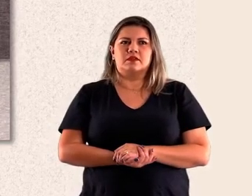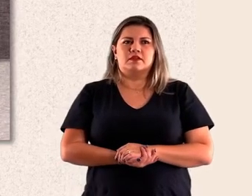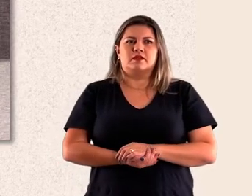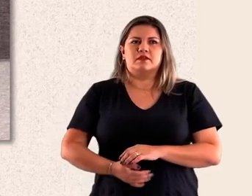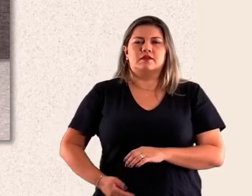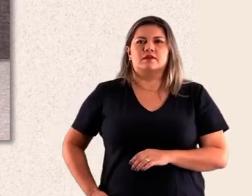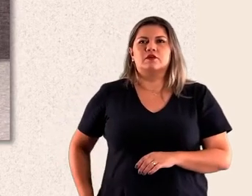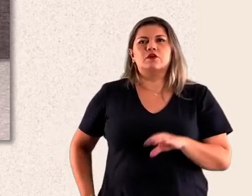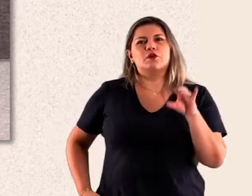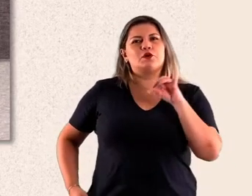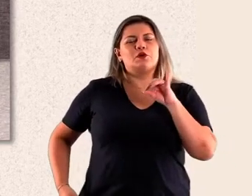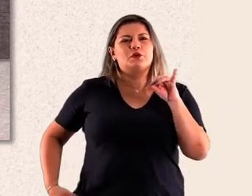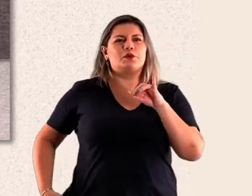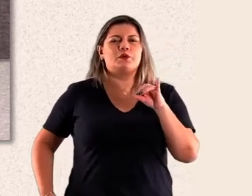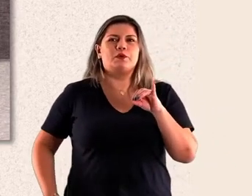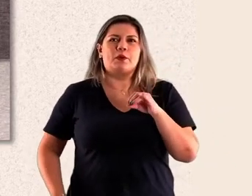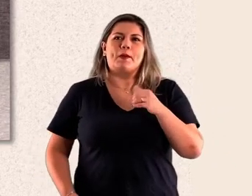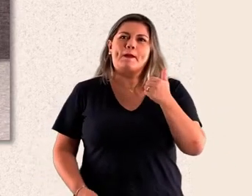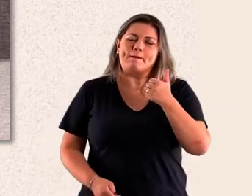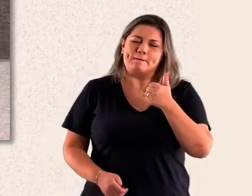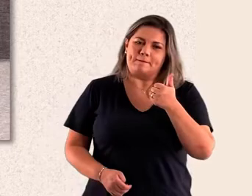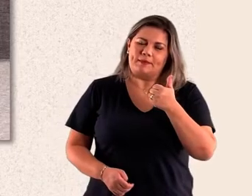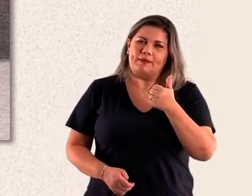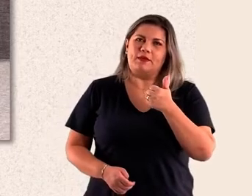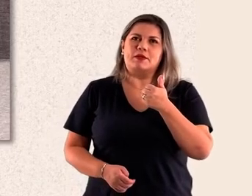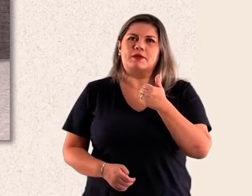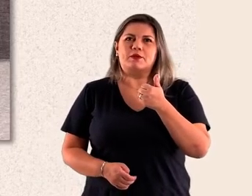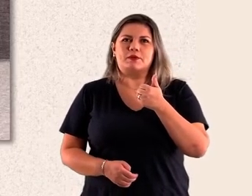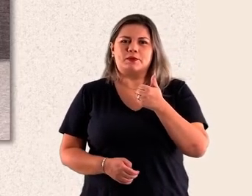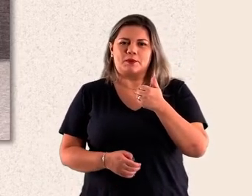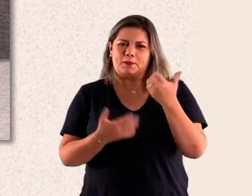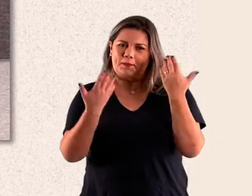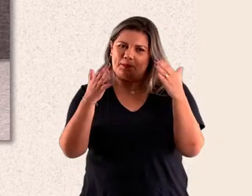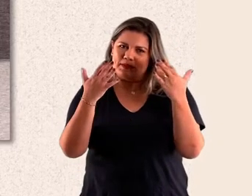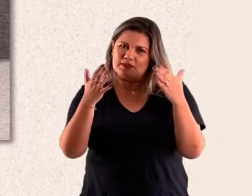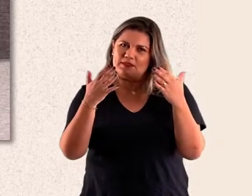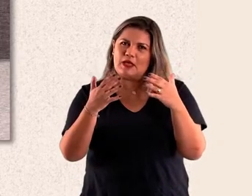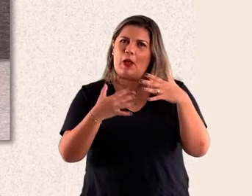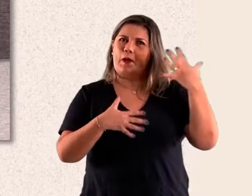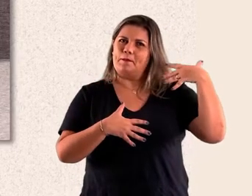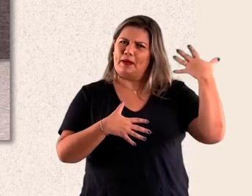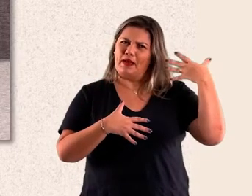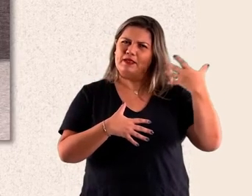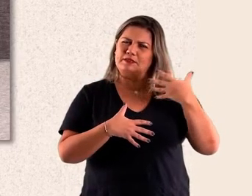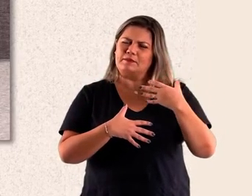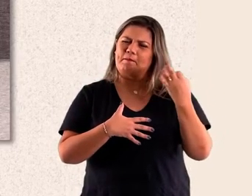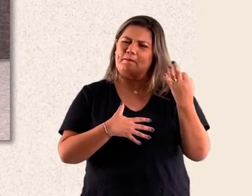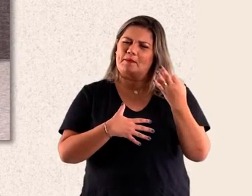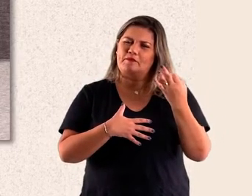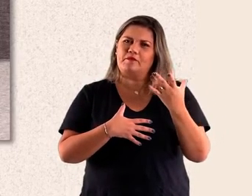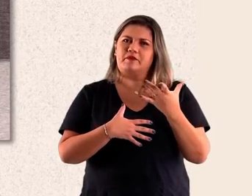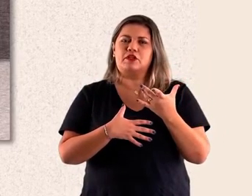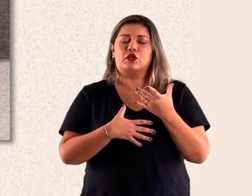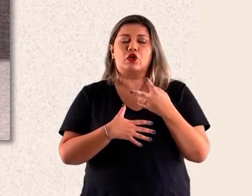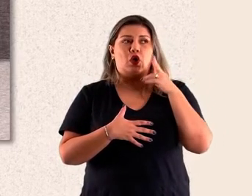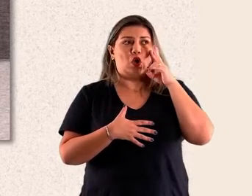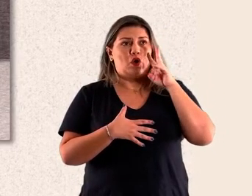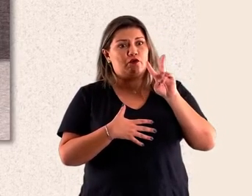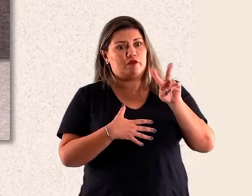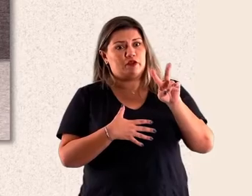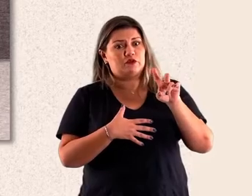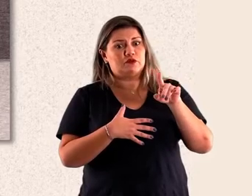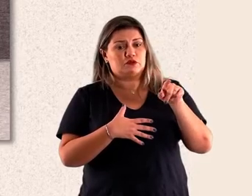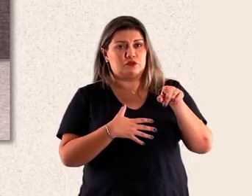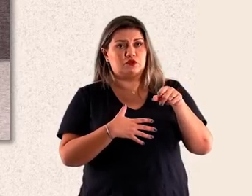o Olá primeiramente parabenizar pela palestra que foi excelente e ouvindo a sua exposição